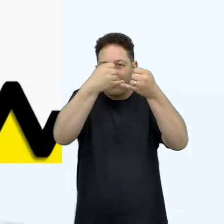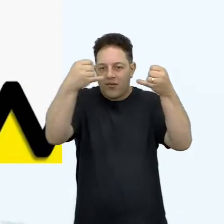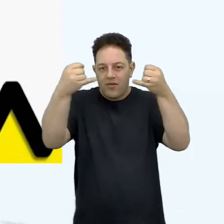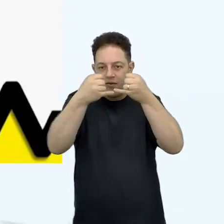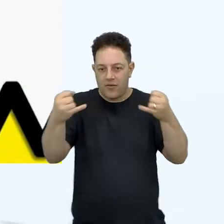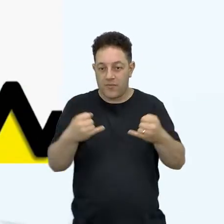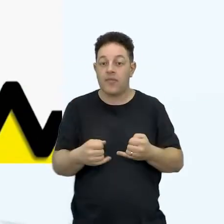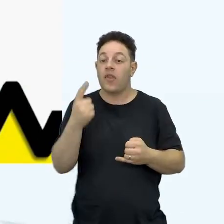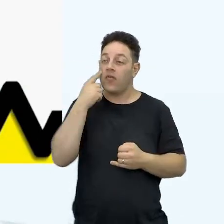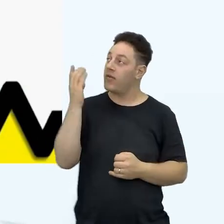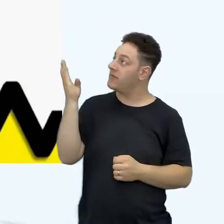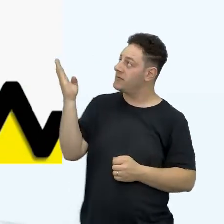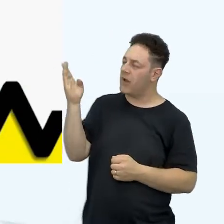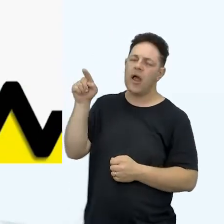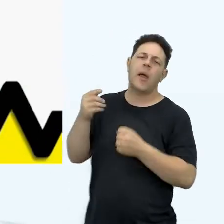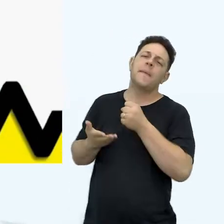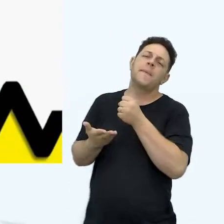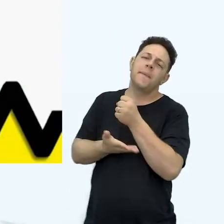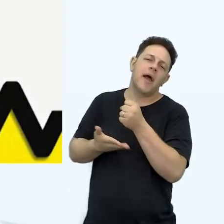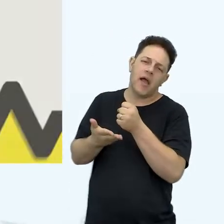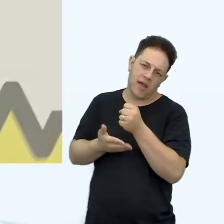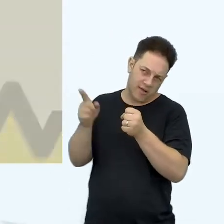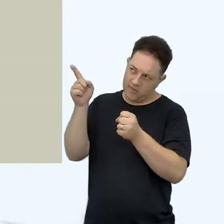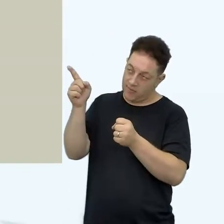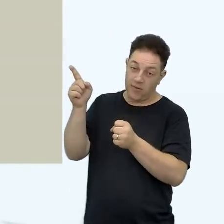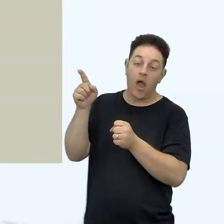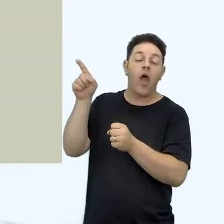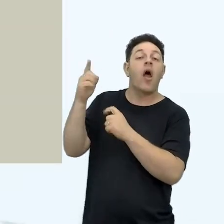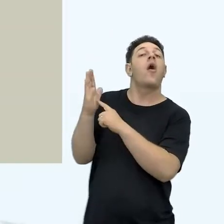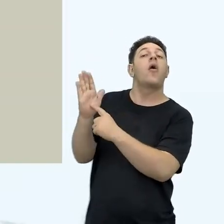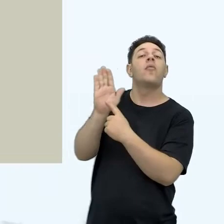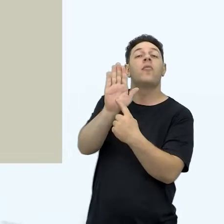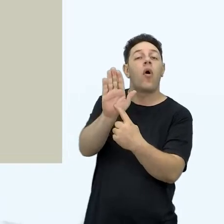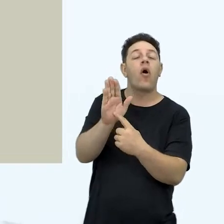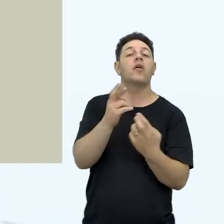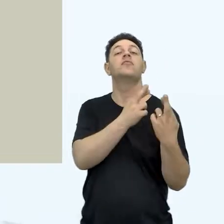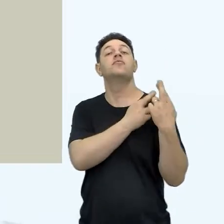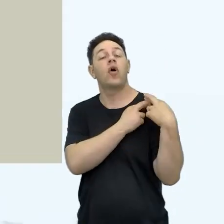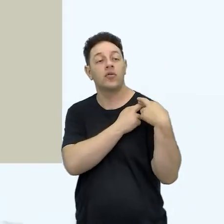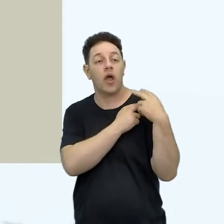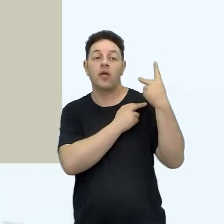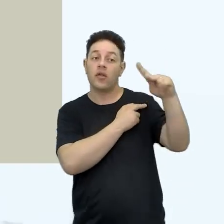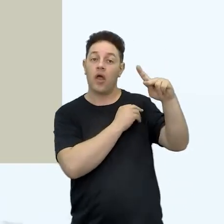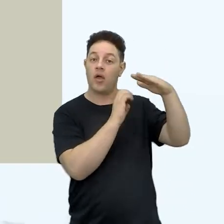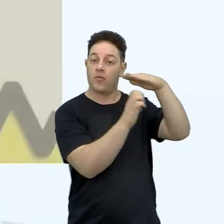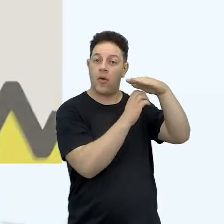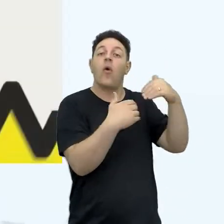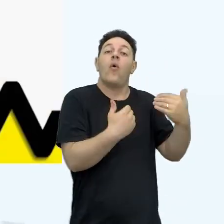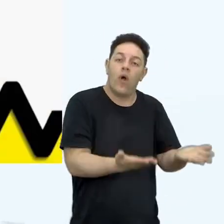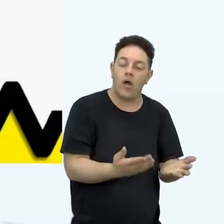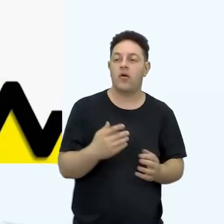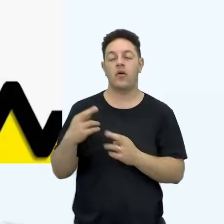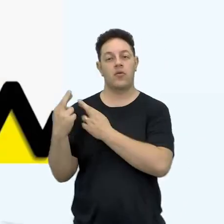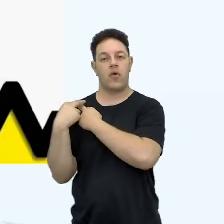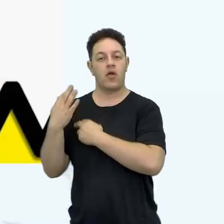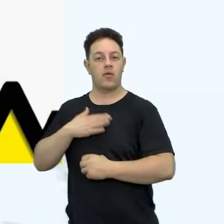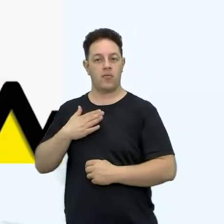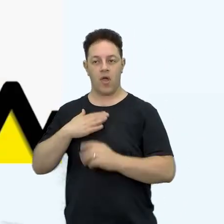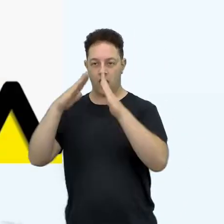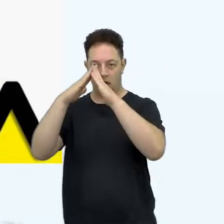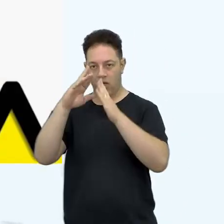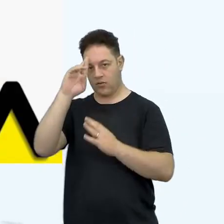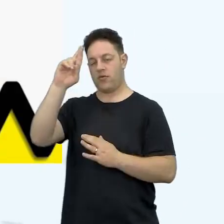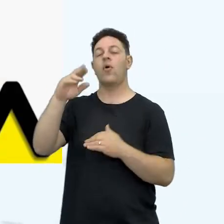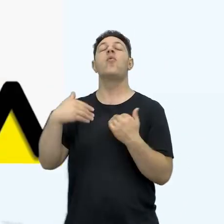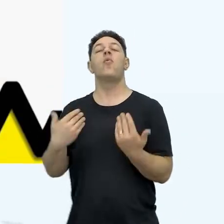é a distribuição básica. Então, esse esquema aqui mostra o que é responsabilidade da concessionária, o que é responsabilidade do cliente. Você pode notar aqui que tanto